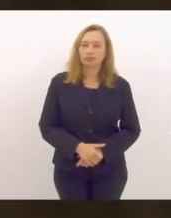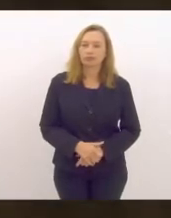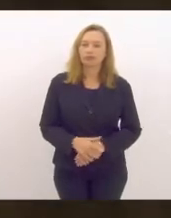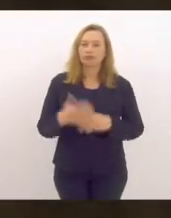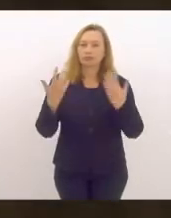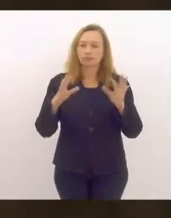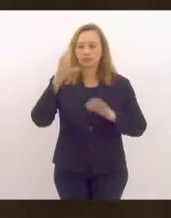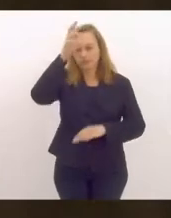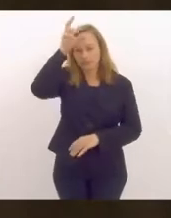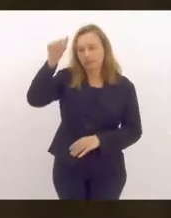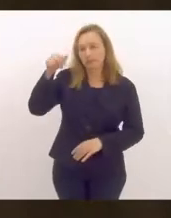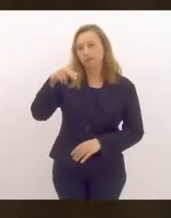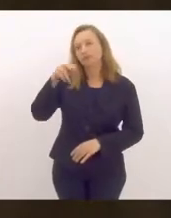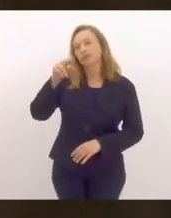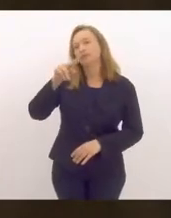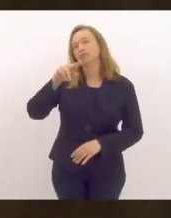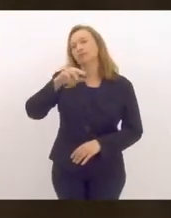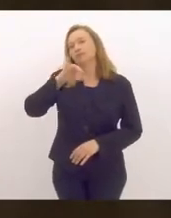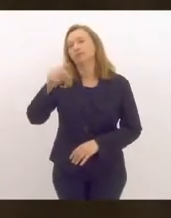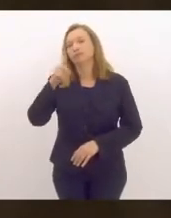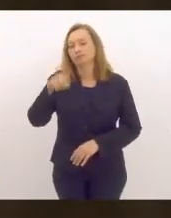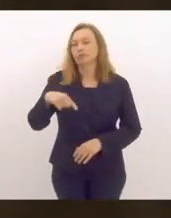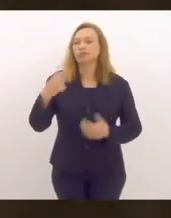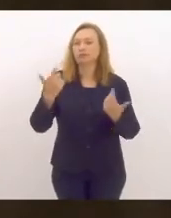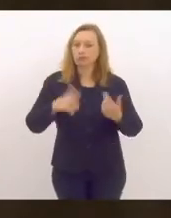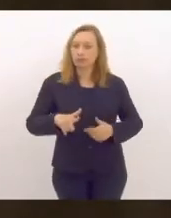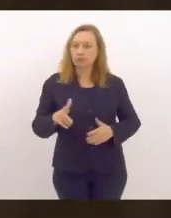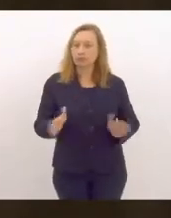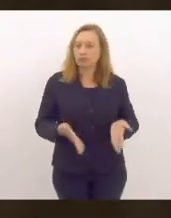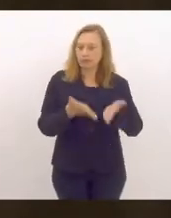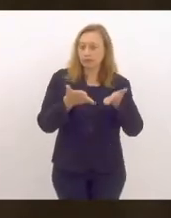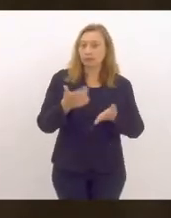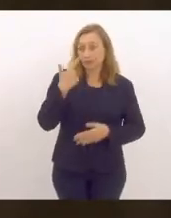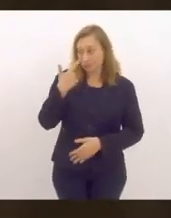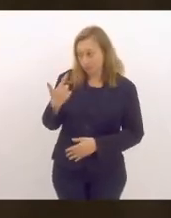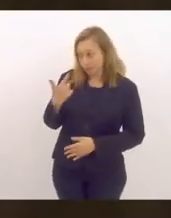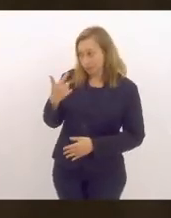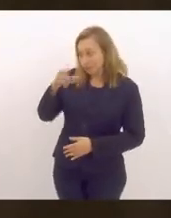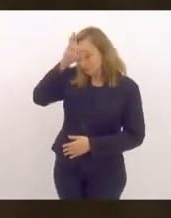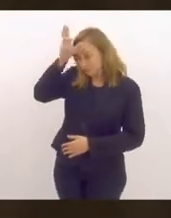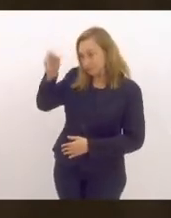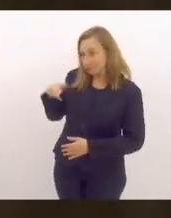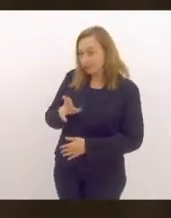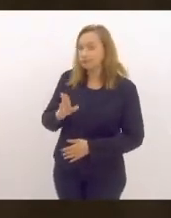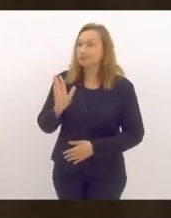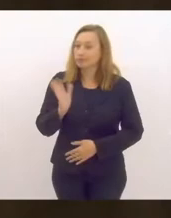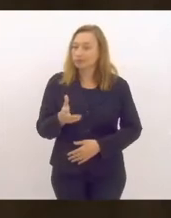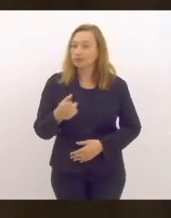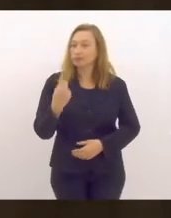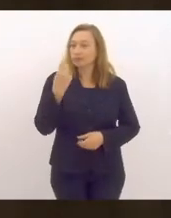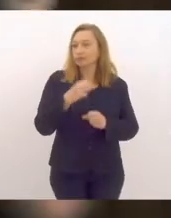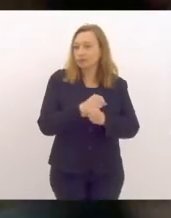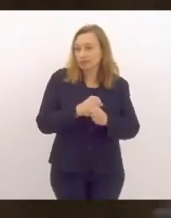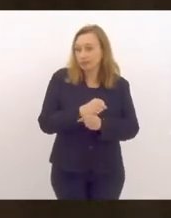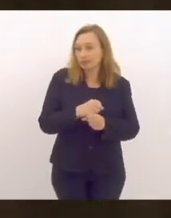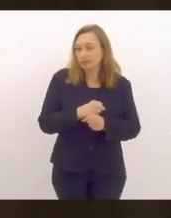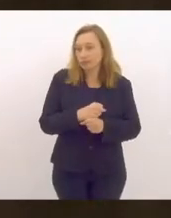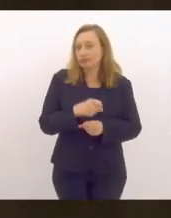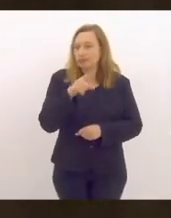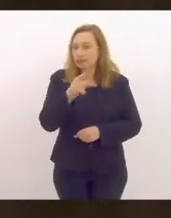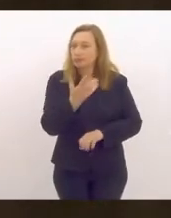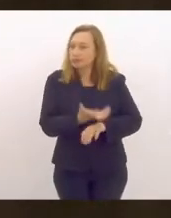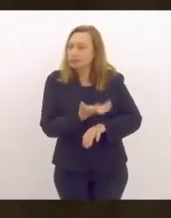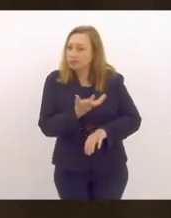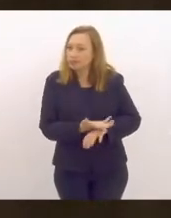Parabenizar a Tia Ju mais uma vez por essa iniciativa. Viu, Tia Ju, já disse que eu trabalhei durante um ano ali na